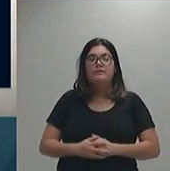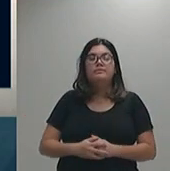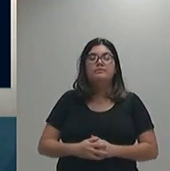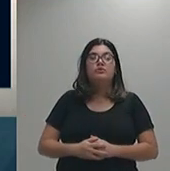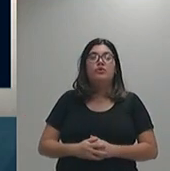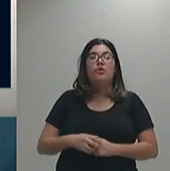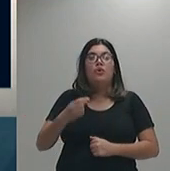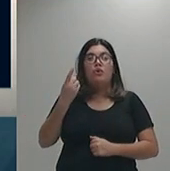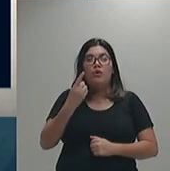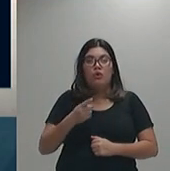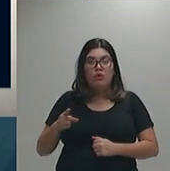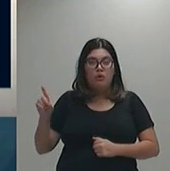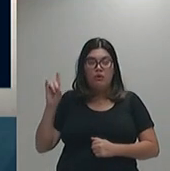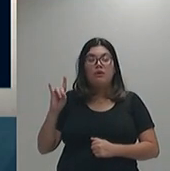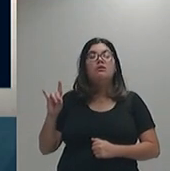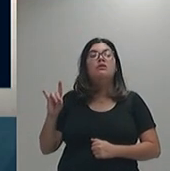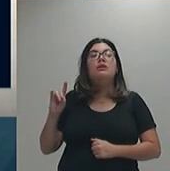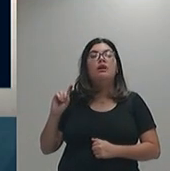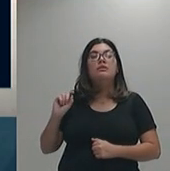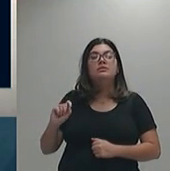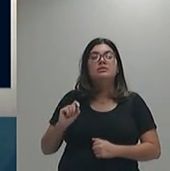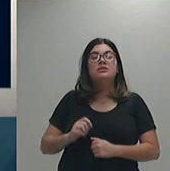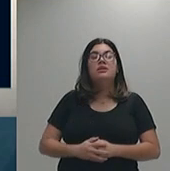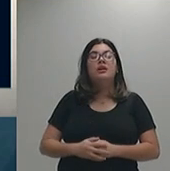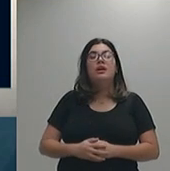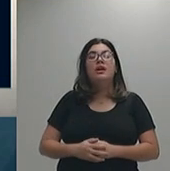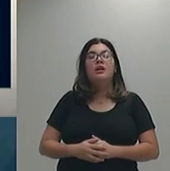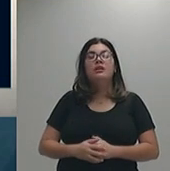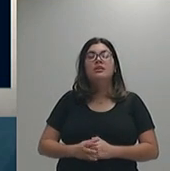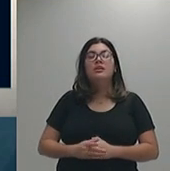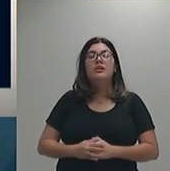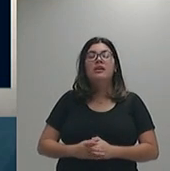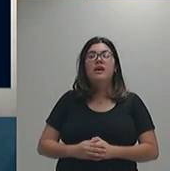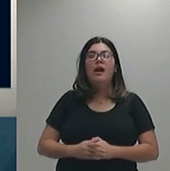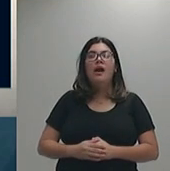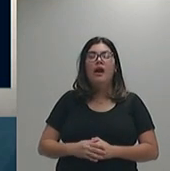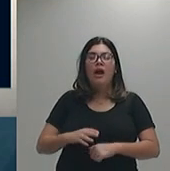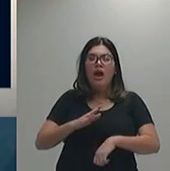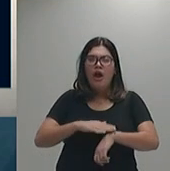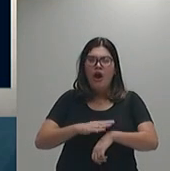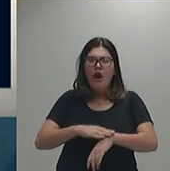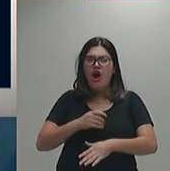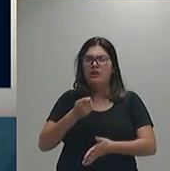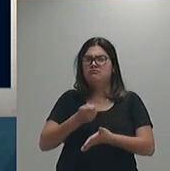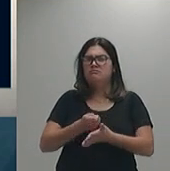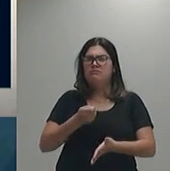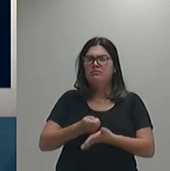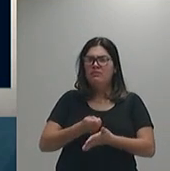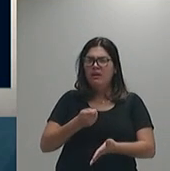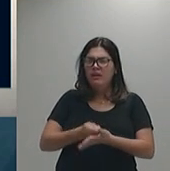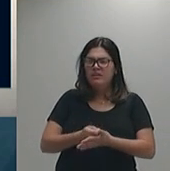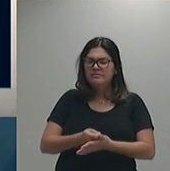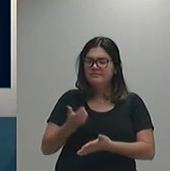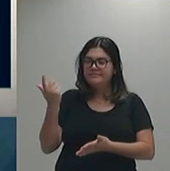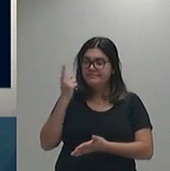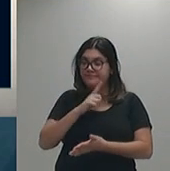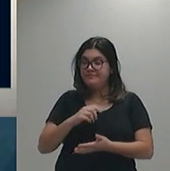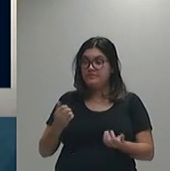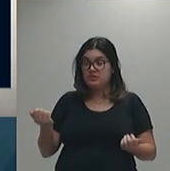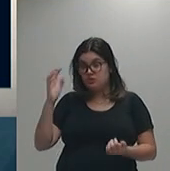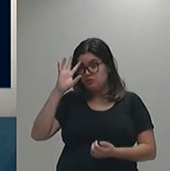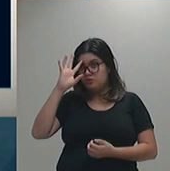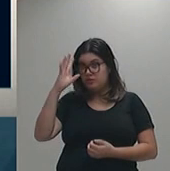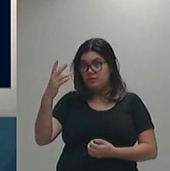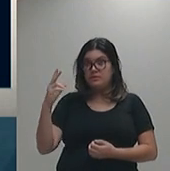ao ser é e ao ser cobrado para que desce uma solução imediata